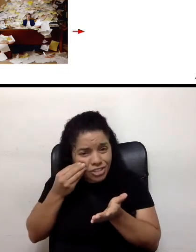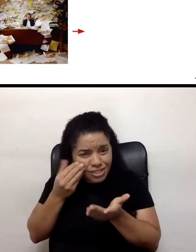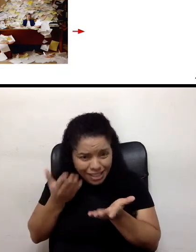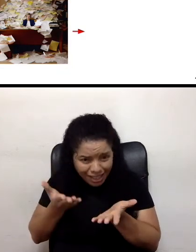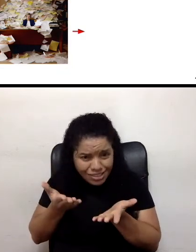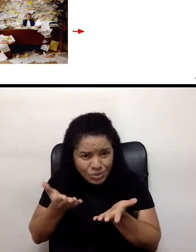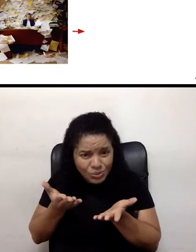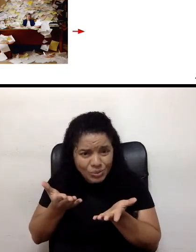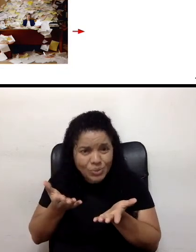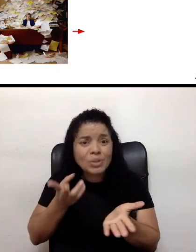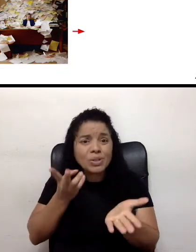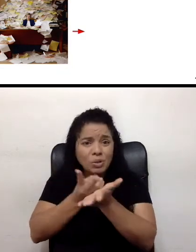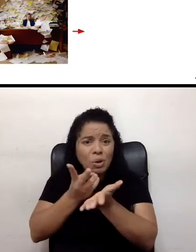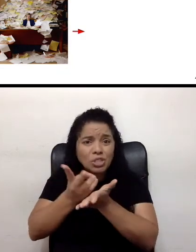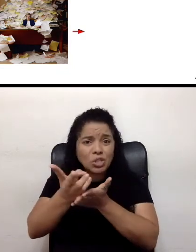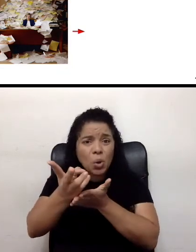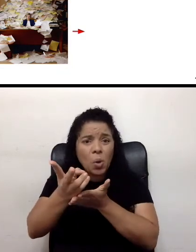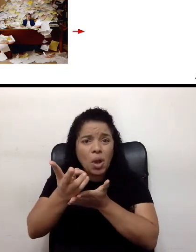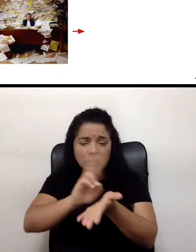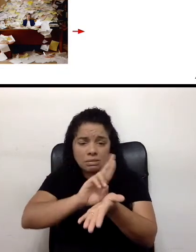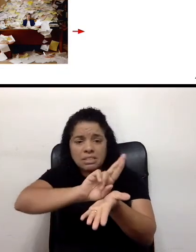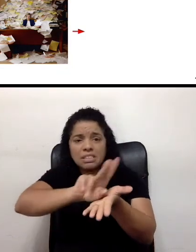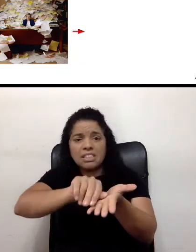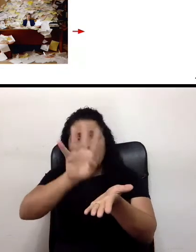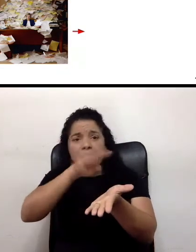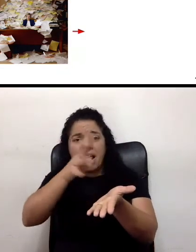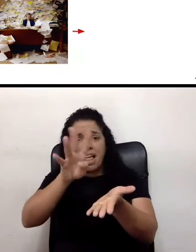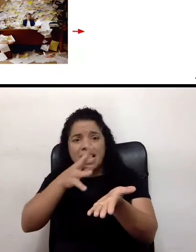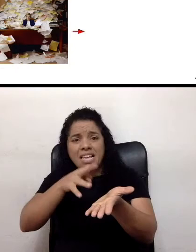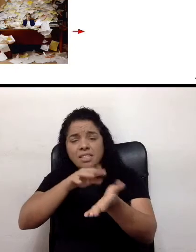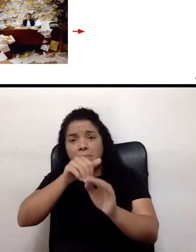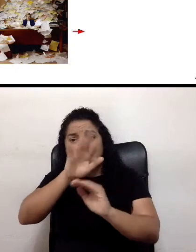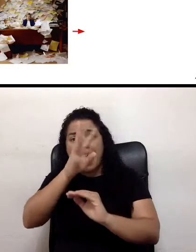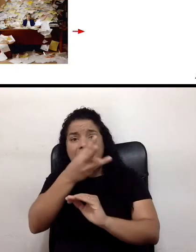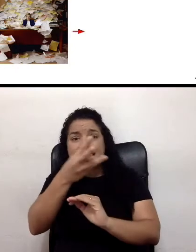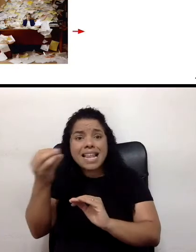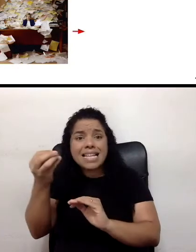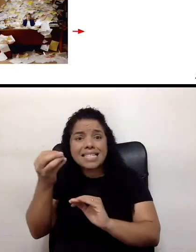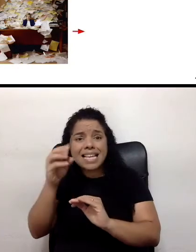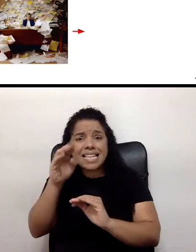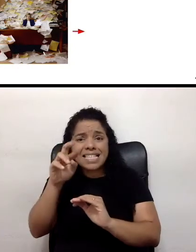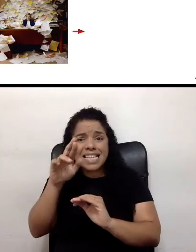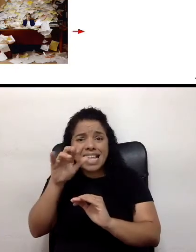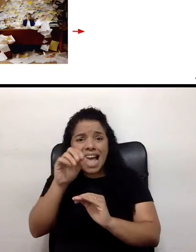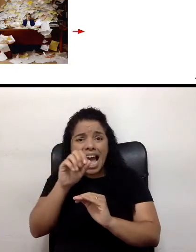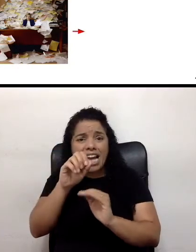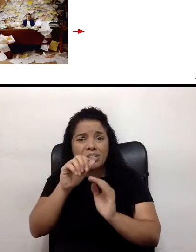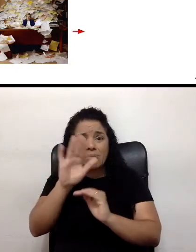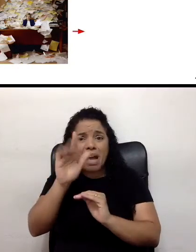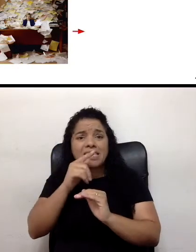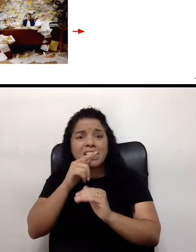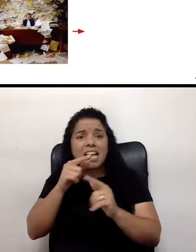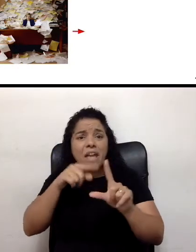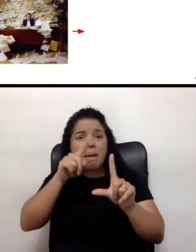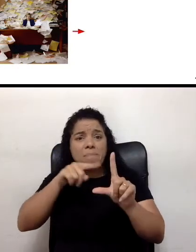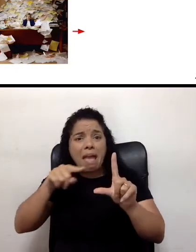A gente vai continuar tendo aquelas planilhas com mais de 300 cenários, a gente vai continuar consolidando métricas,